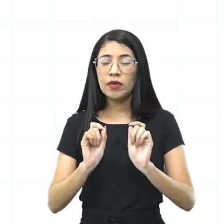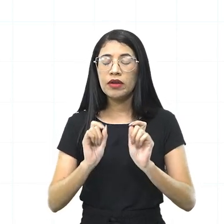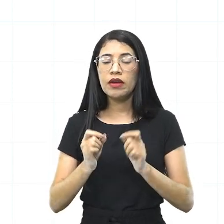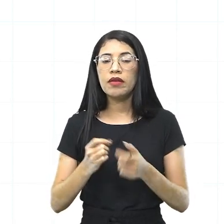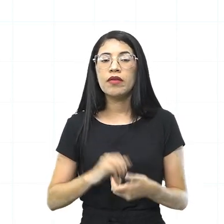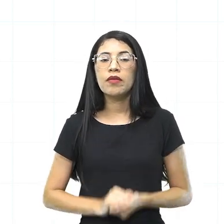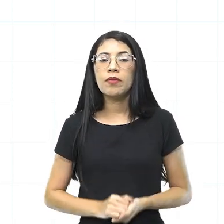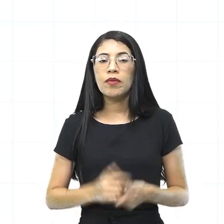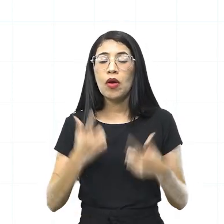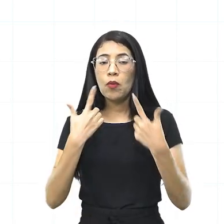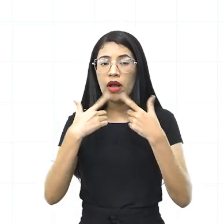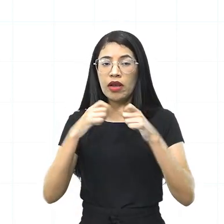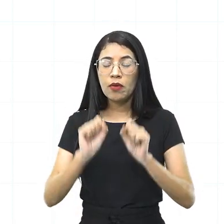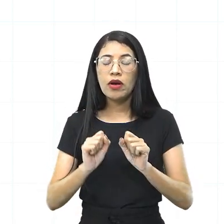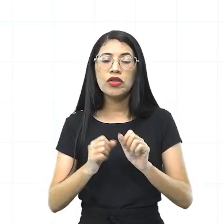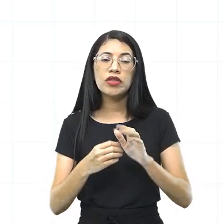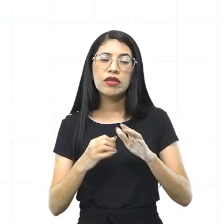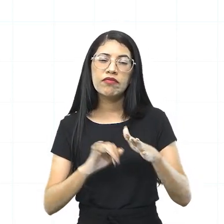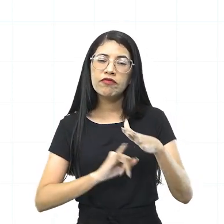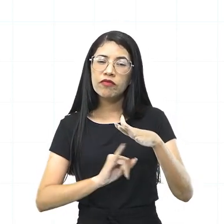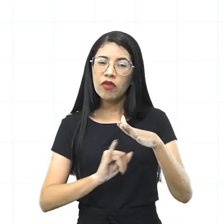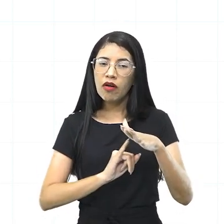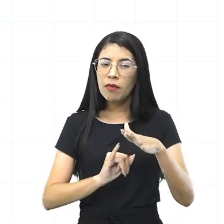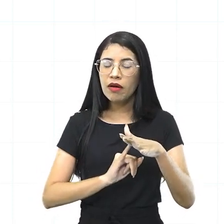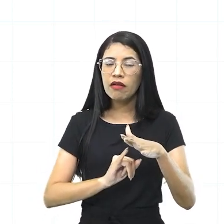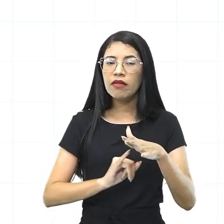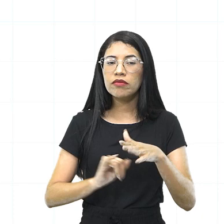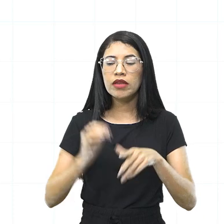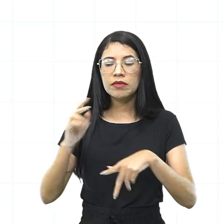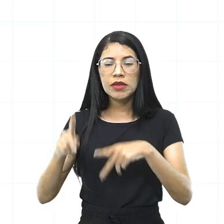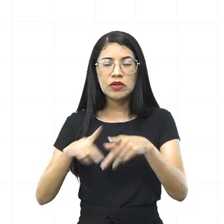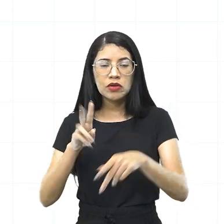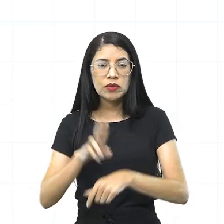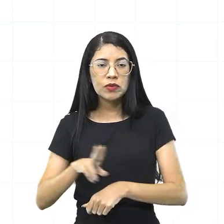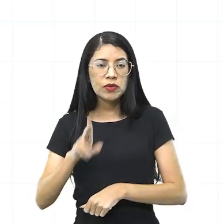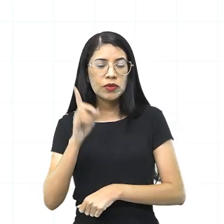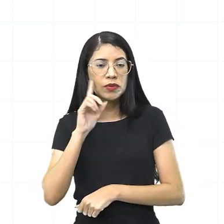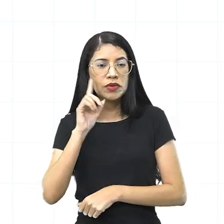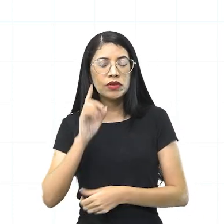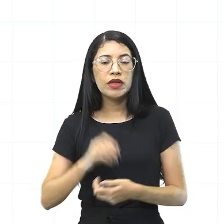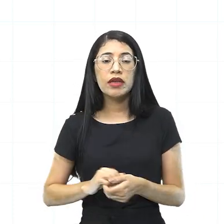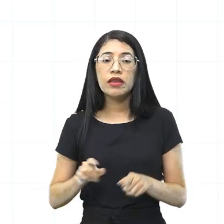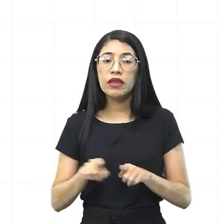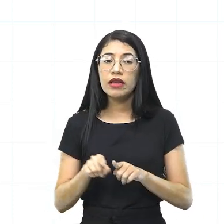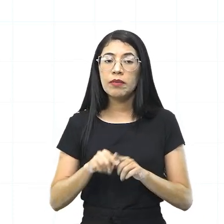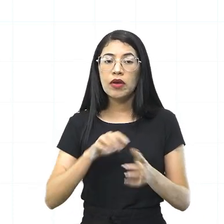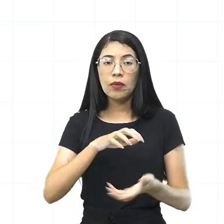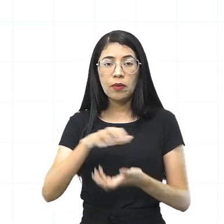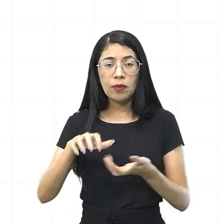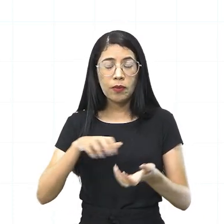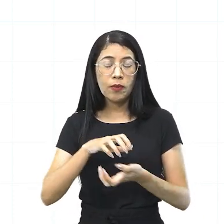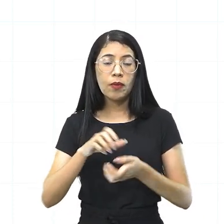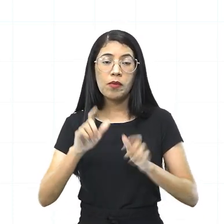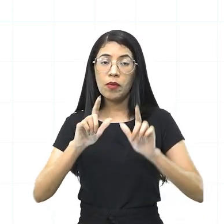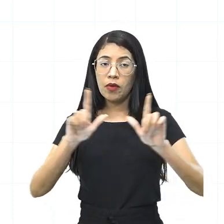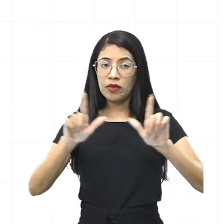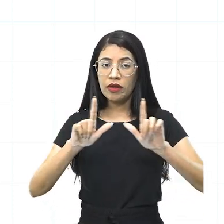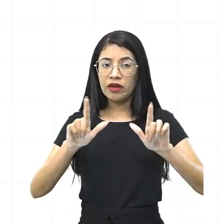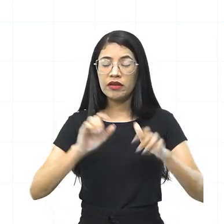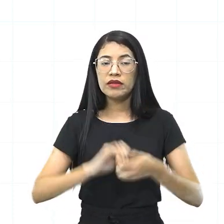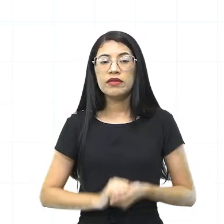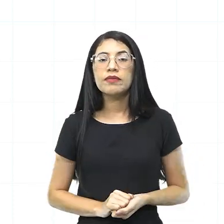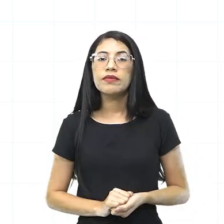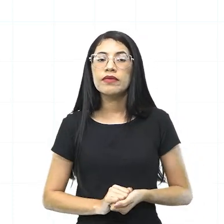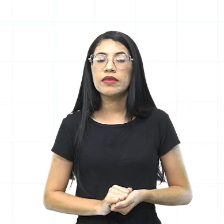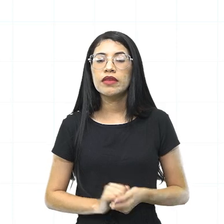linguagem popular, né? E aí, ambos estão trazendo a questão de protesto, né? Lá ele